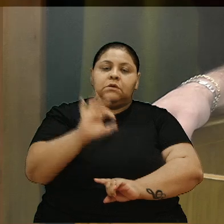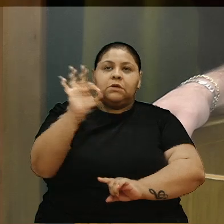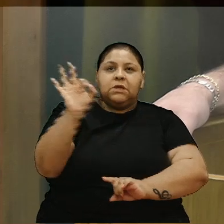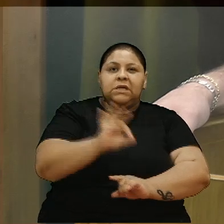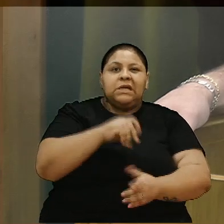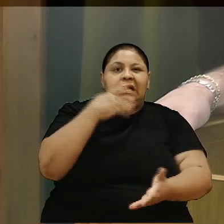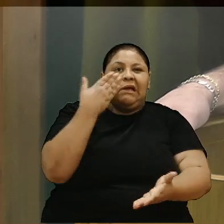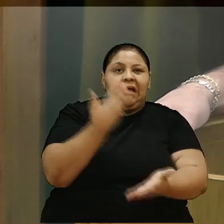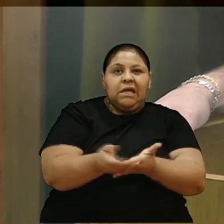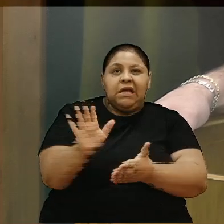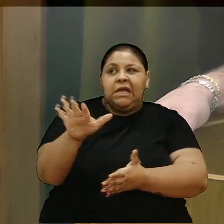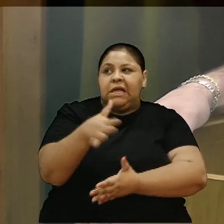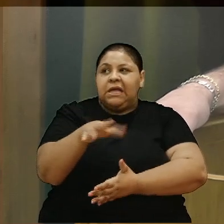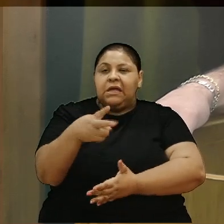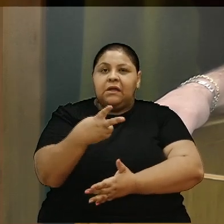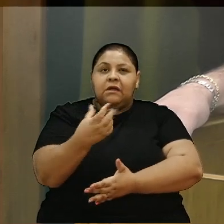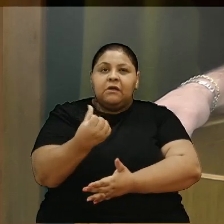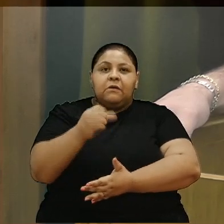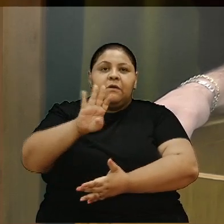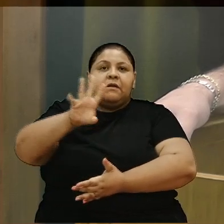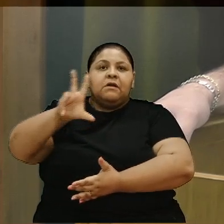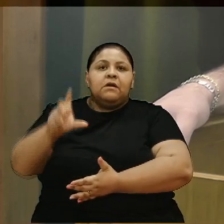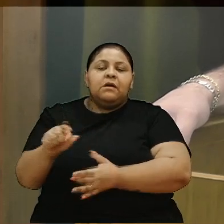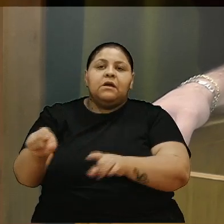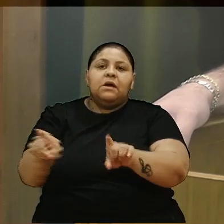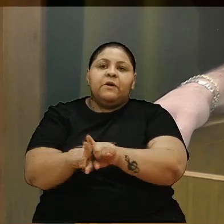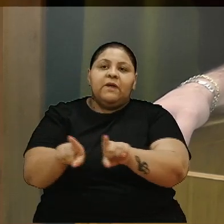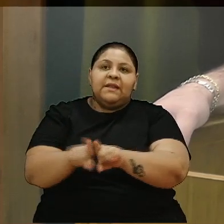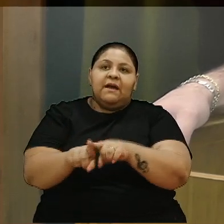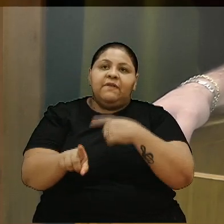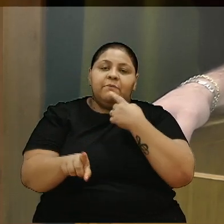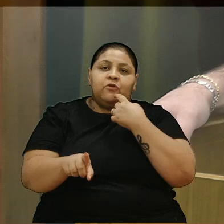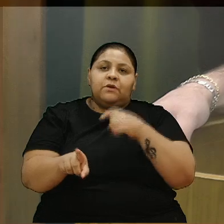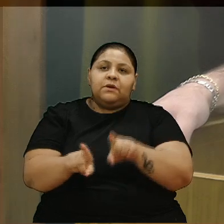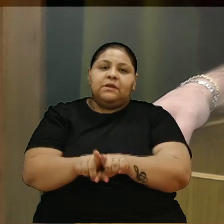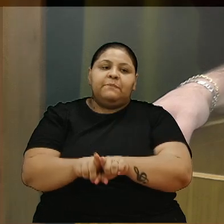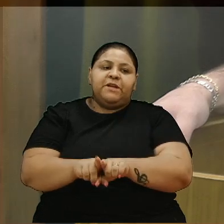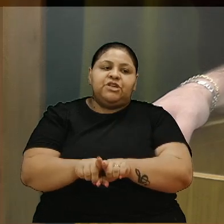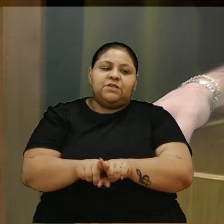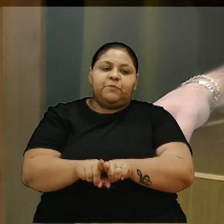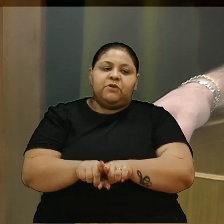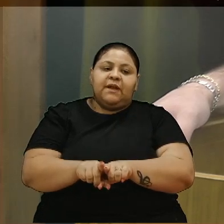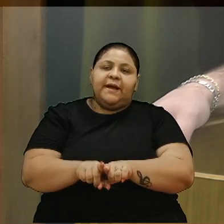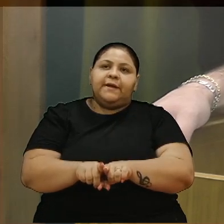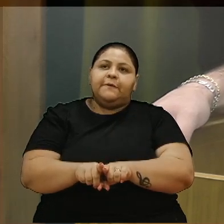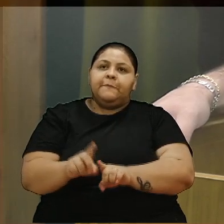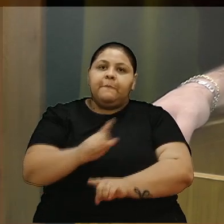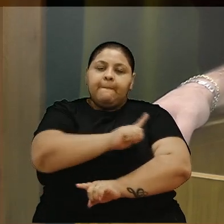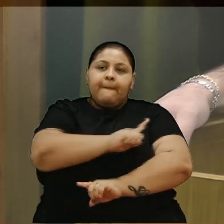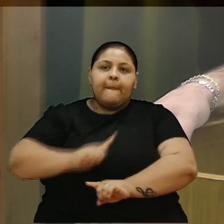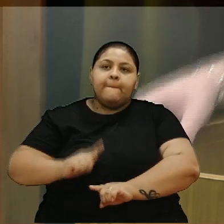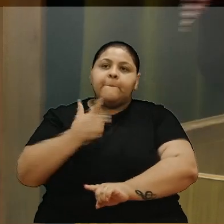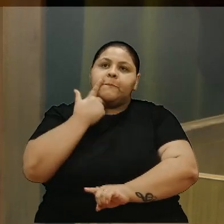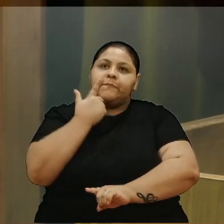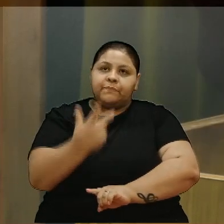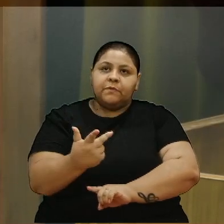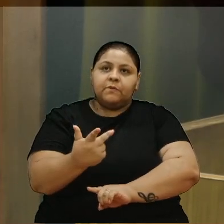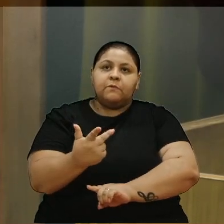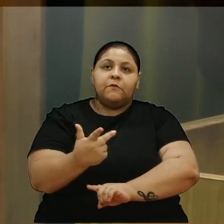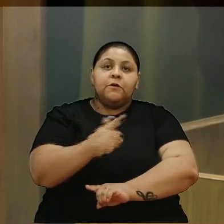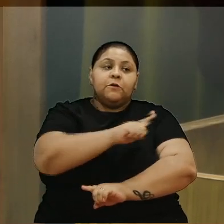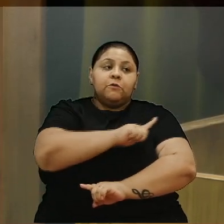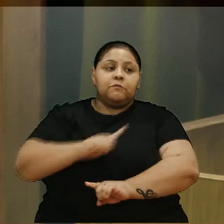de aproximadamente 26 bilhões ao governo. E o governo afirma, o